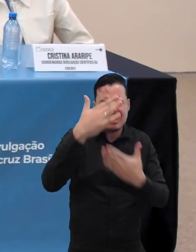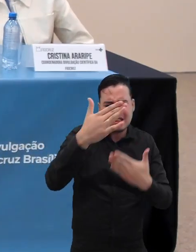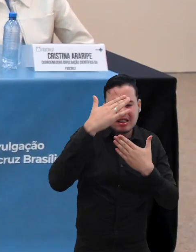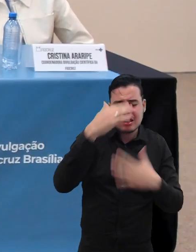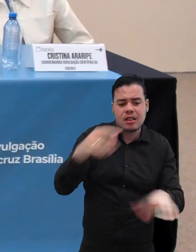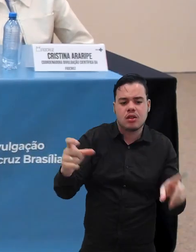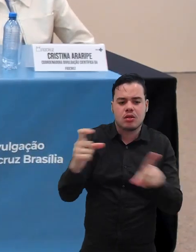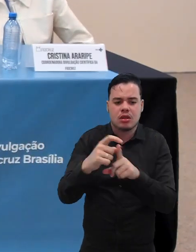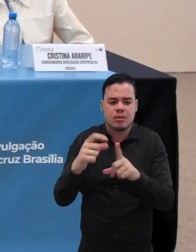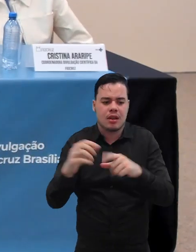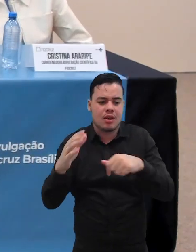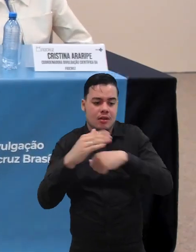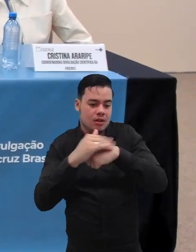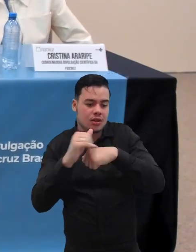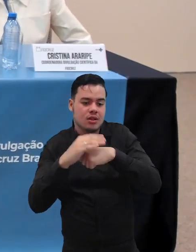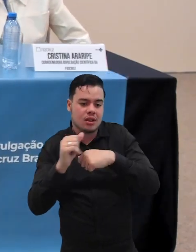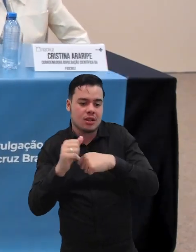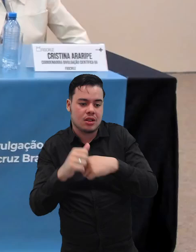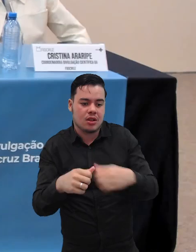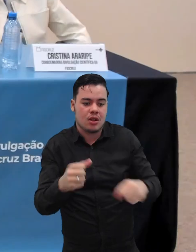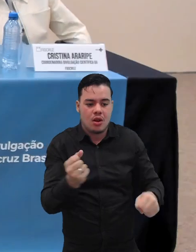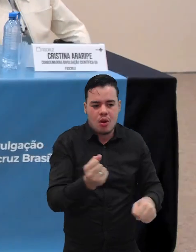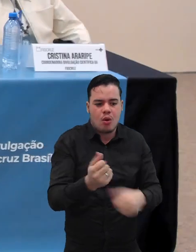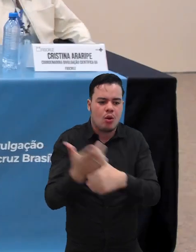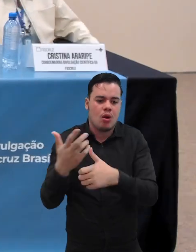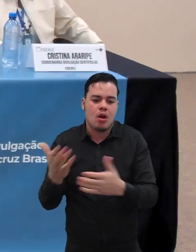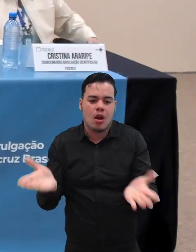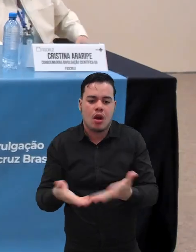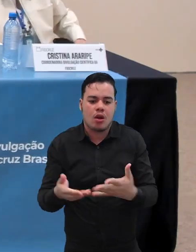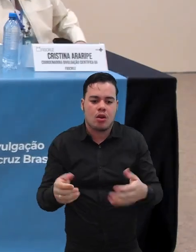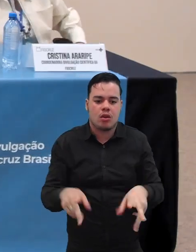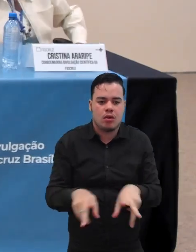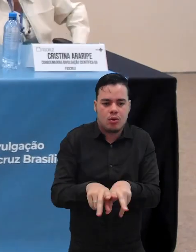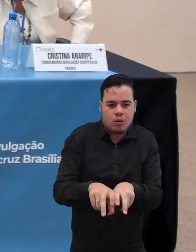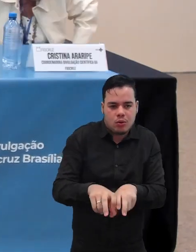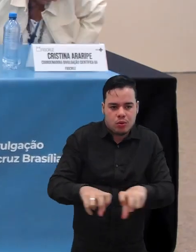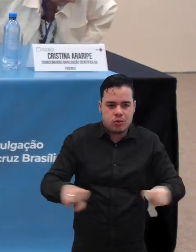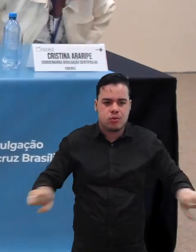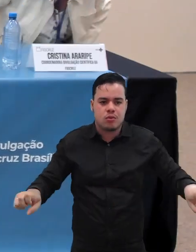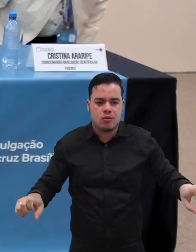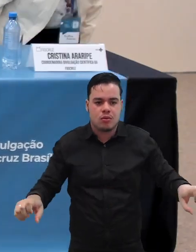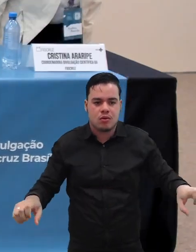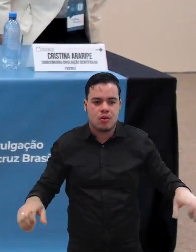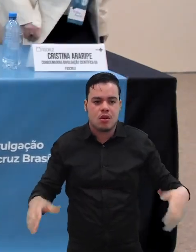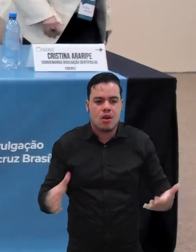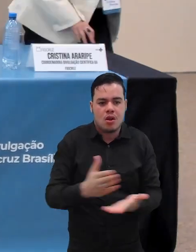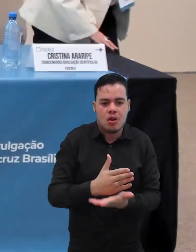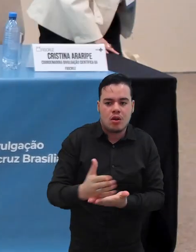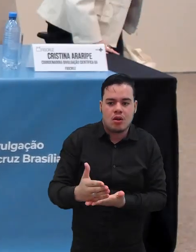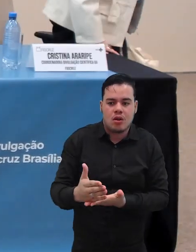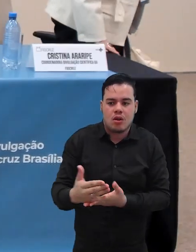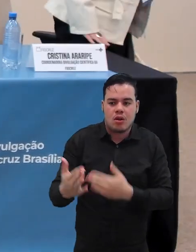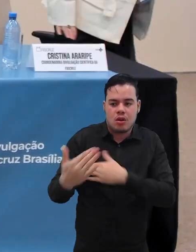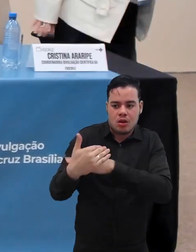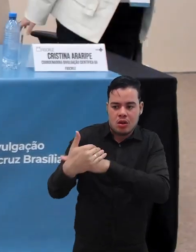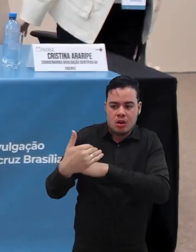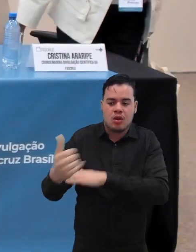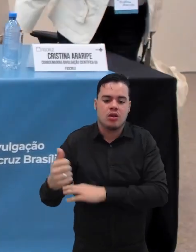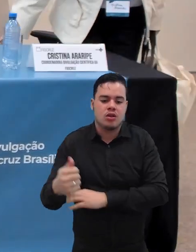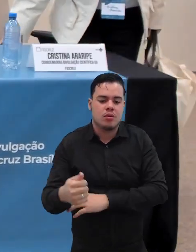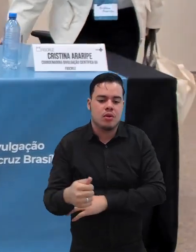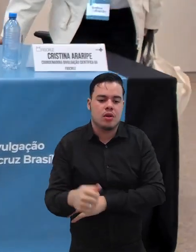e de apoio. Eu vou desfazer essa mesa de abertura para a gente continuar com a programação, convidando a colega Juana